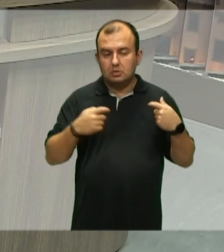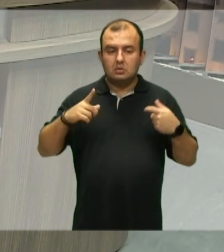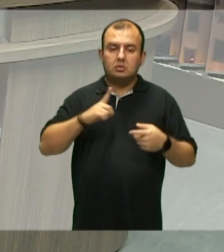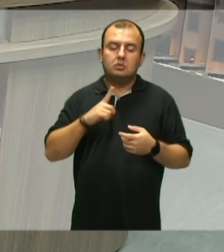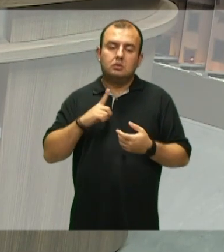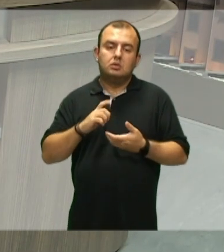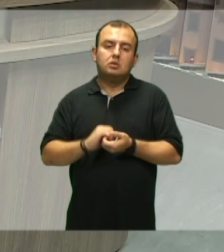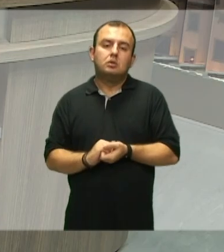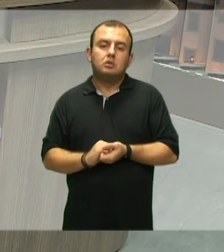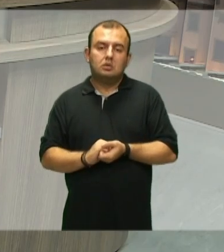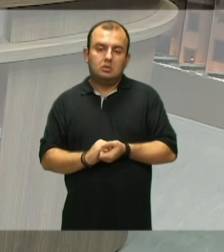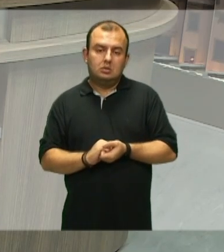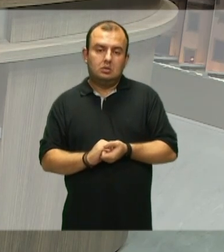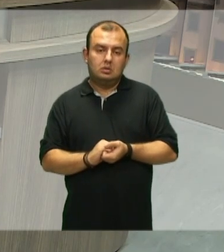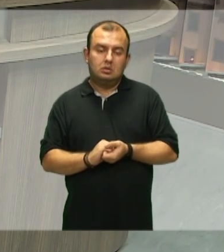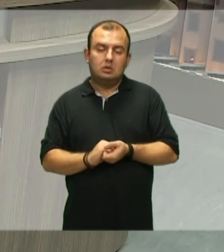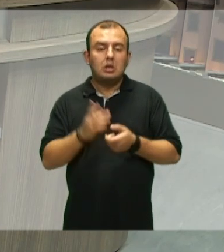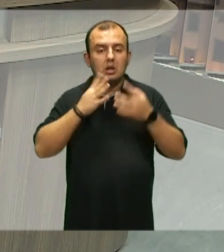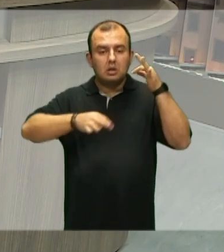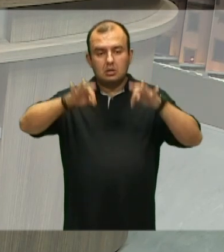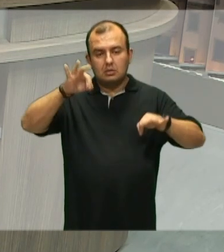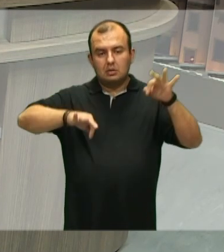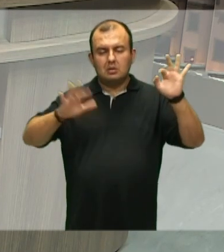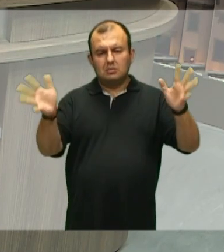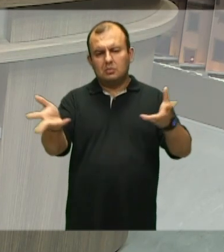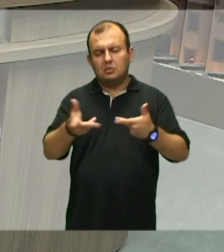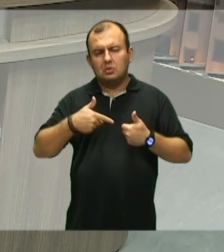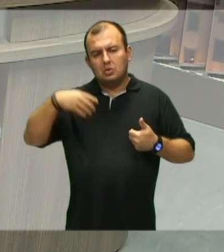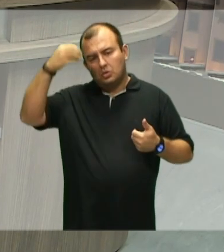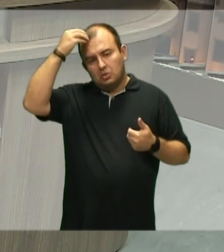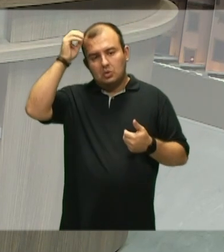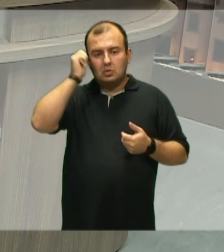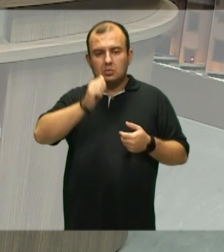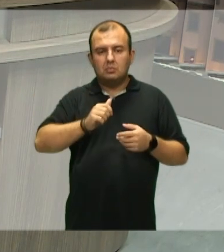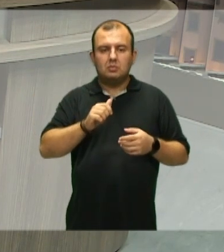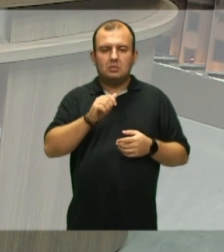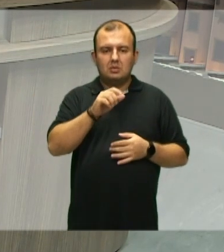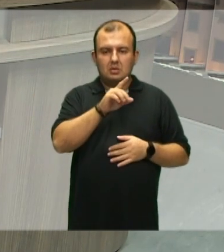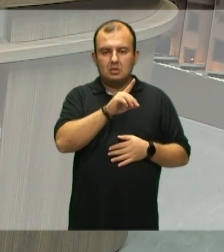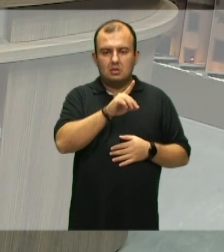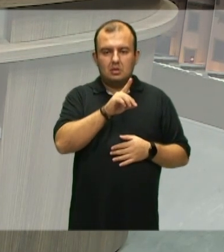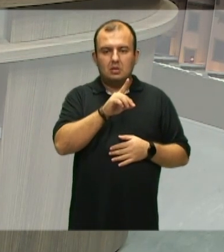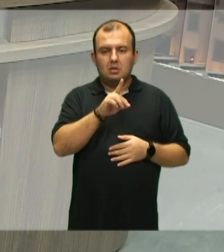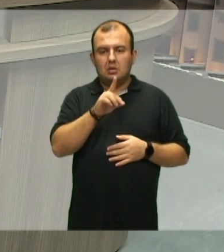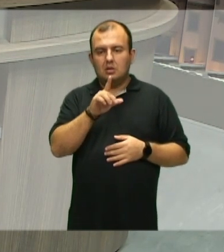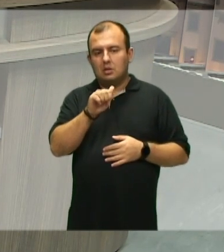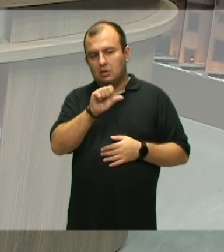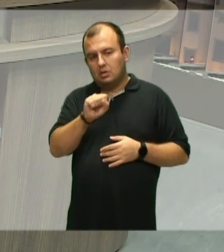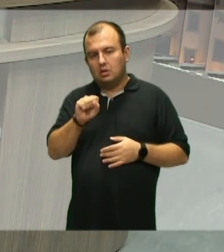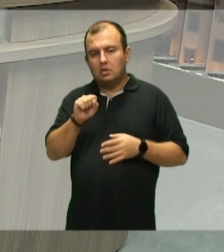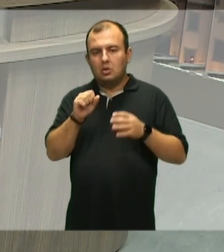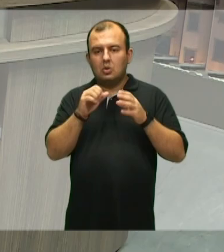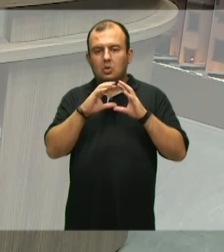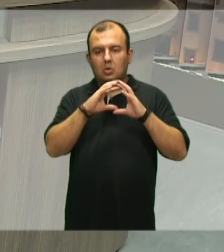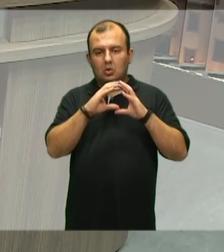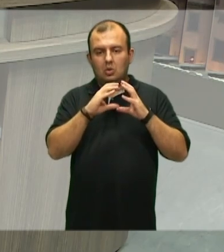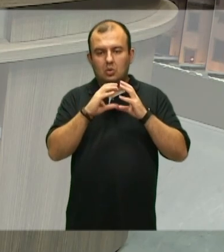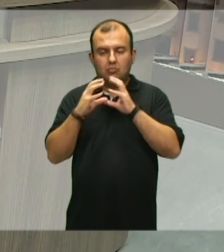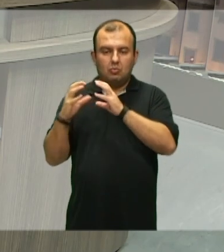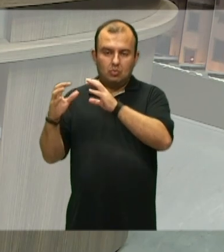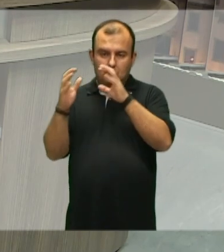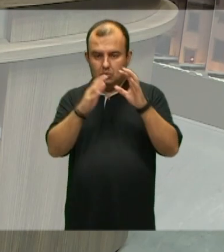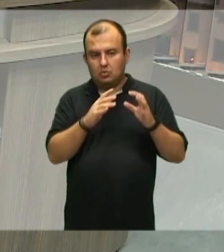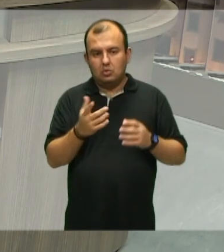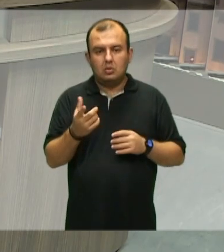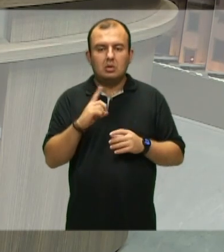Uhum. Na peça A Maravilhosa Princesa de Bolinhas... É das bolinhas, desculpa. É das bolinhas? Acho que eu falei de bolinhas, mas é